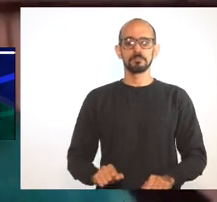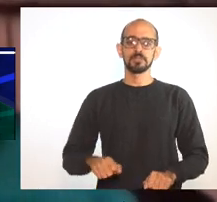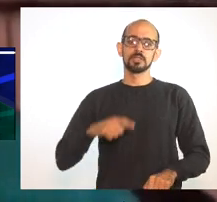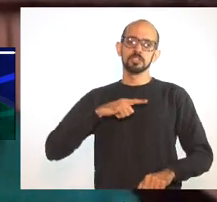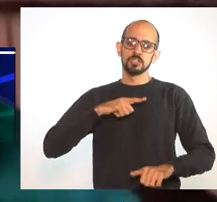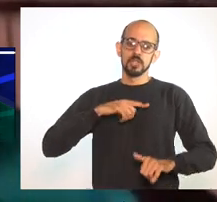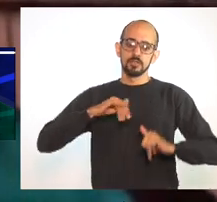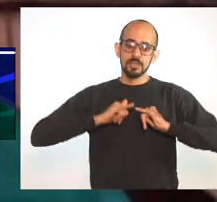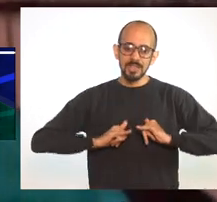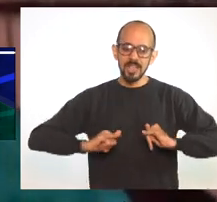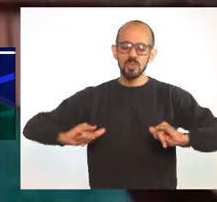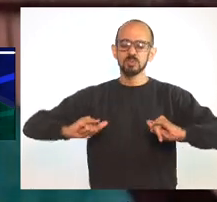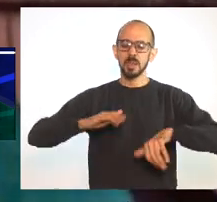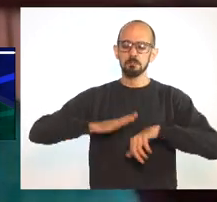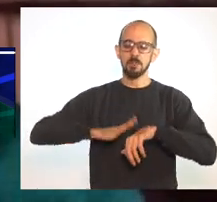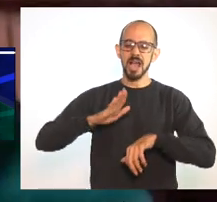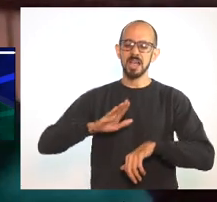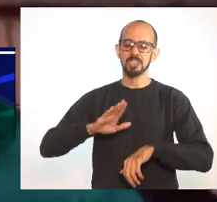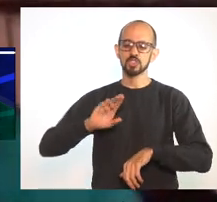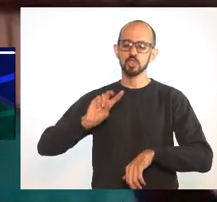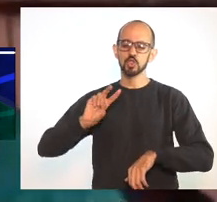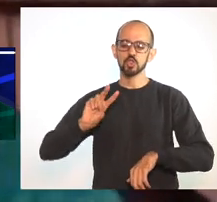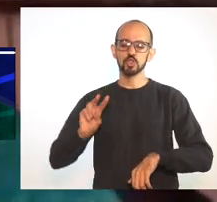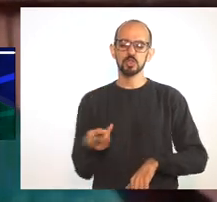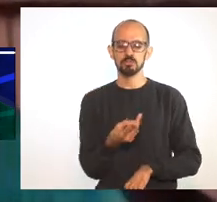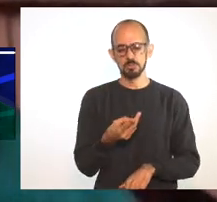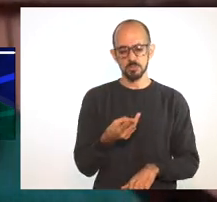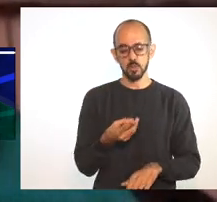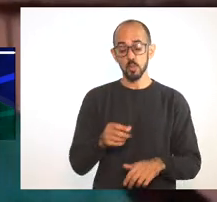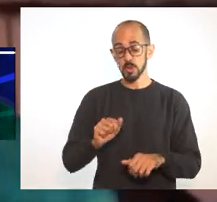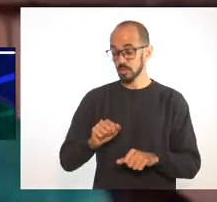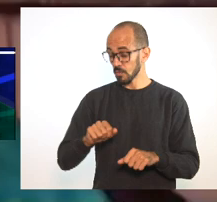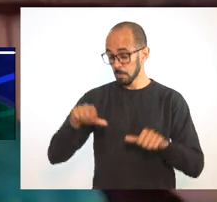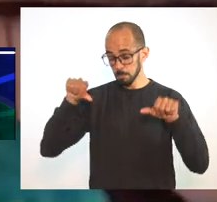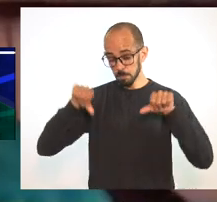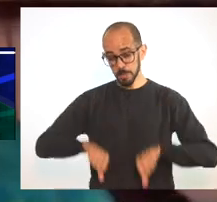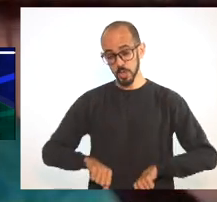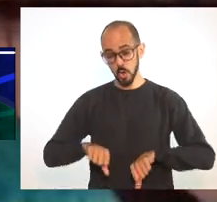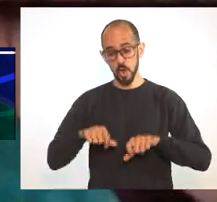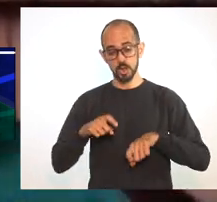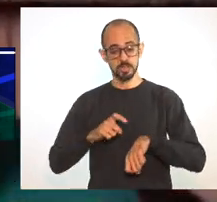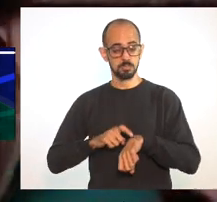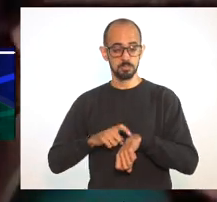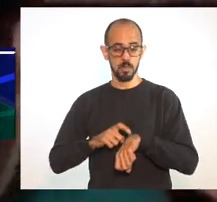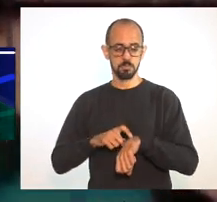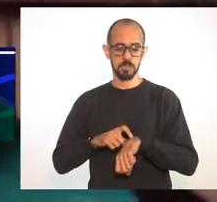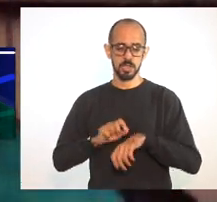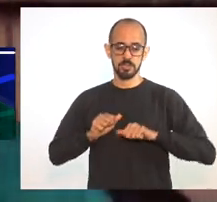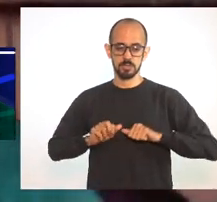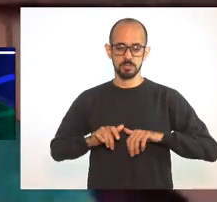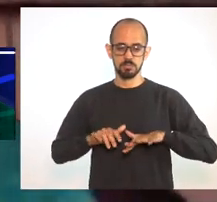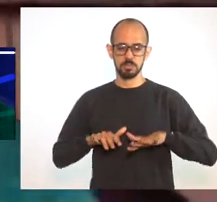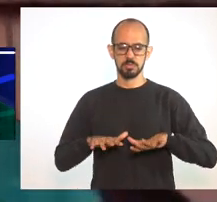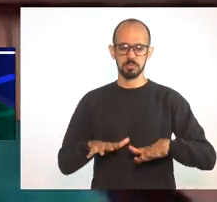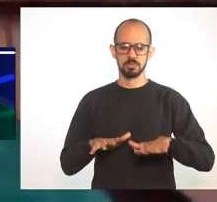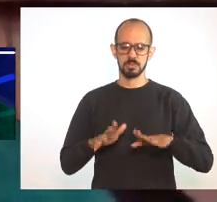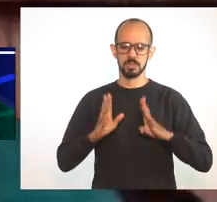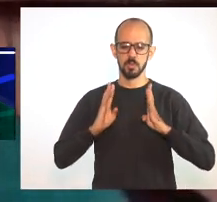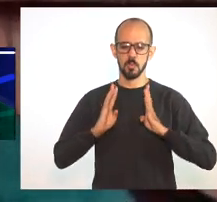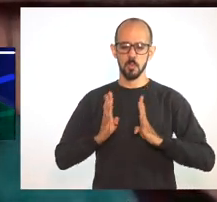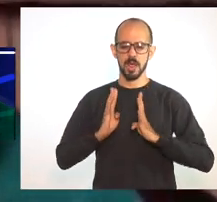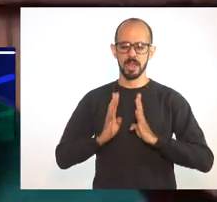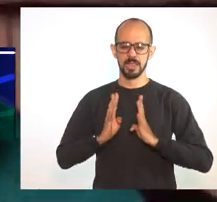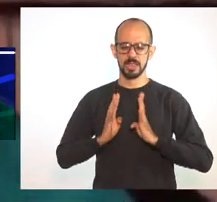contra a mulher em 2020, agravados pela pandemia. Desde o início da pandemia, com os períodos de quarentena, isolamento